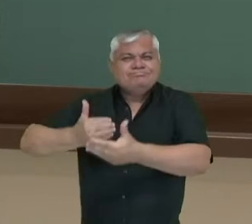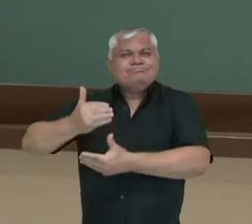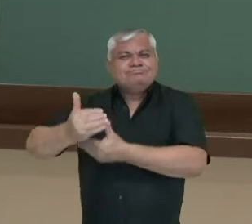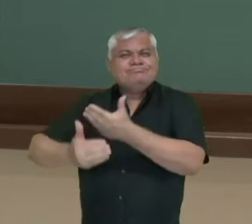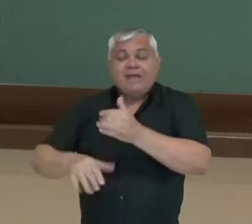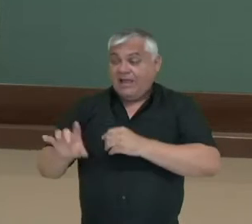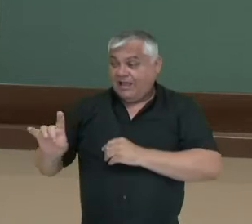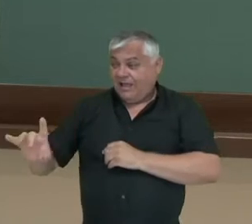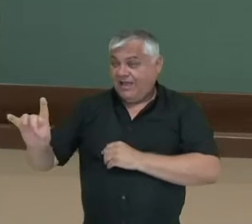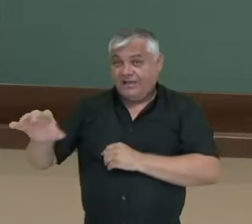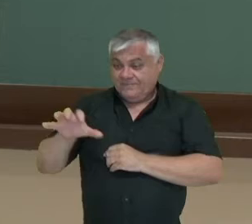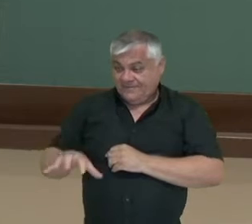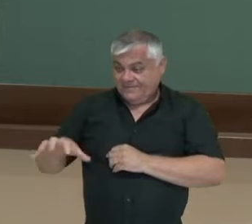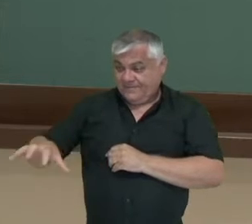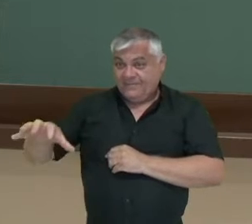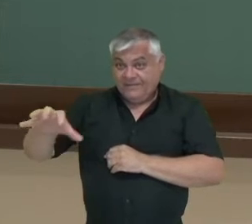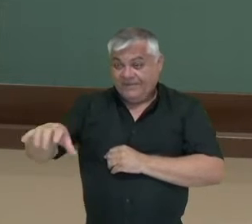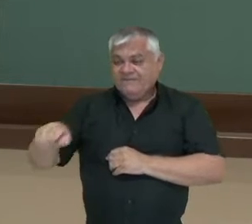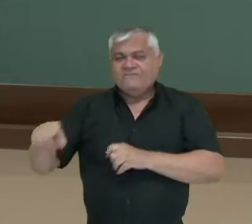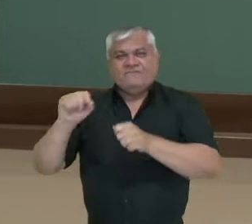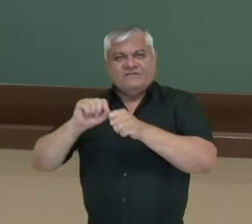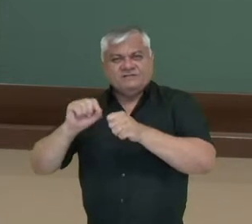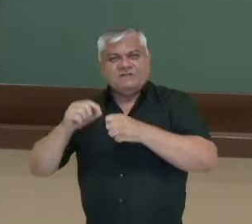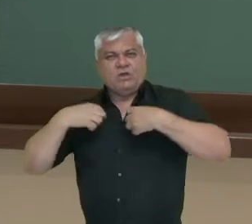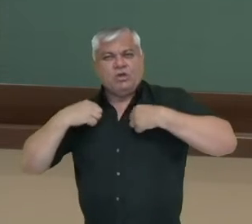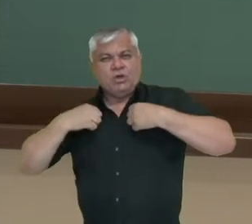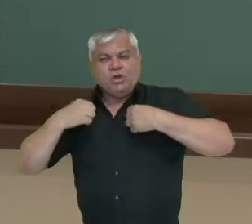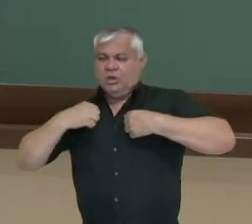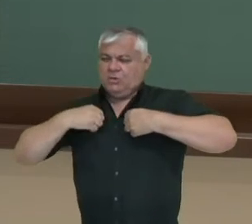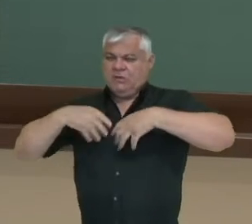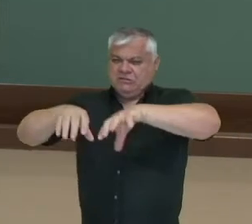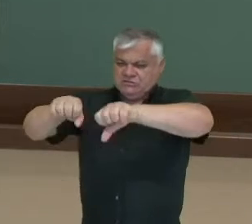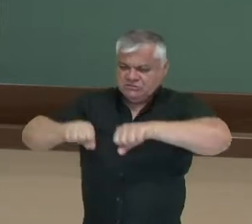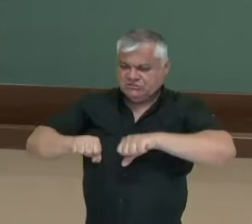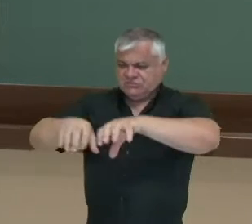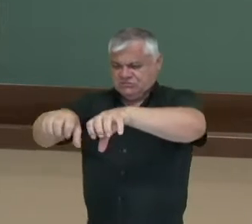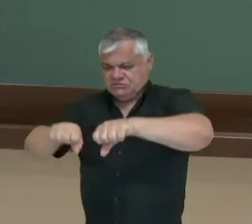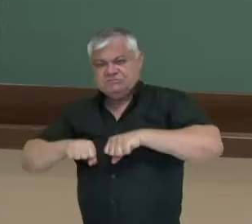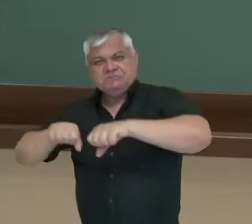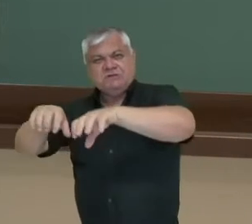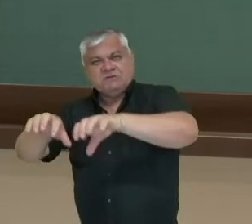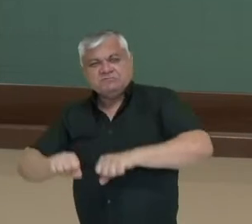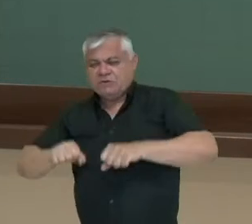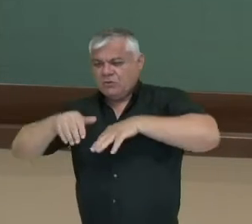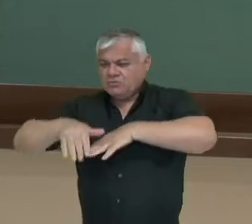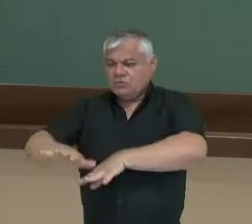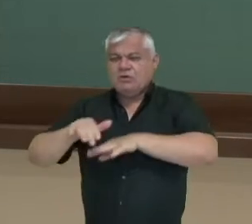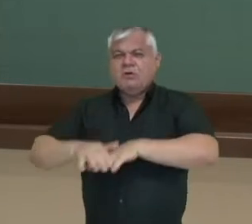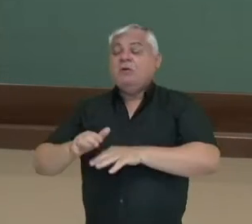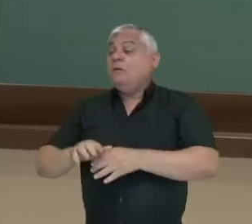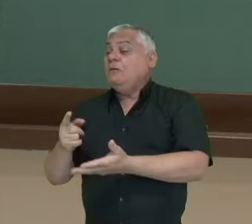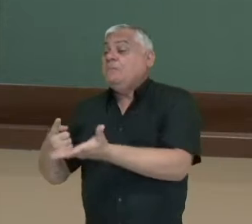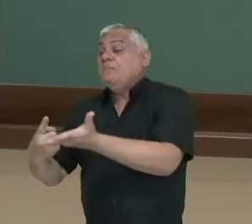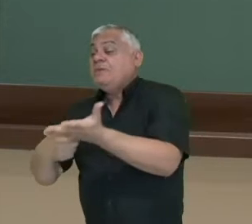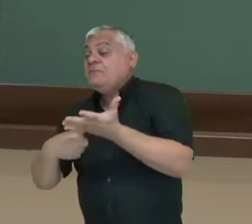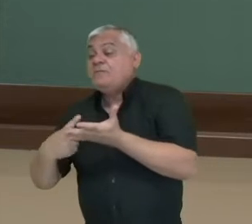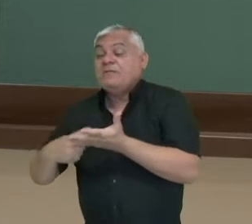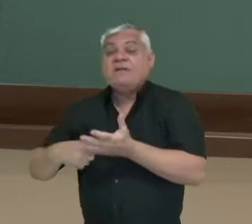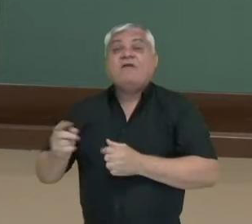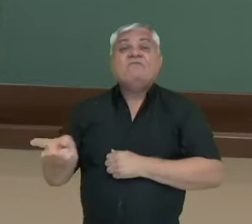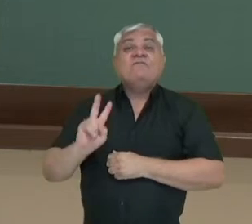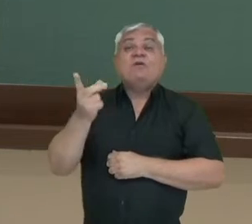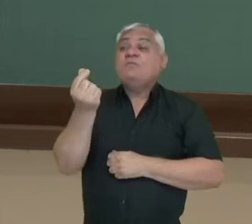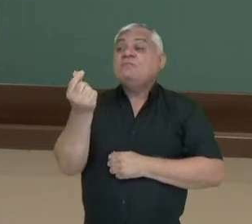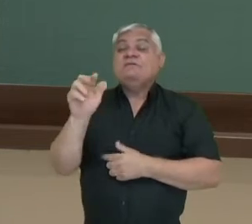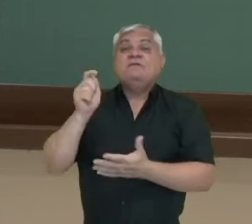um produzia as suas tecelagens e daí, através das cooperativas, eles negociavam preços melhores para as pessoas